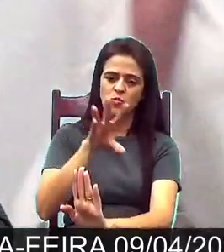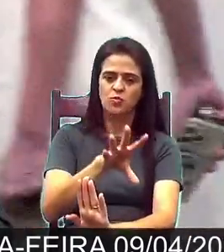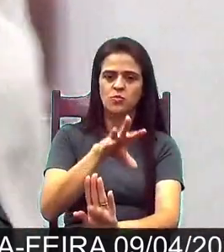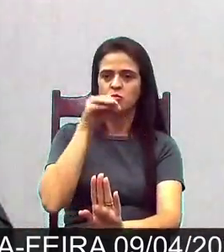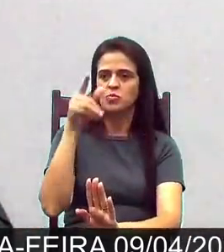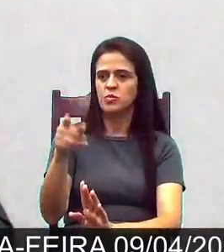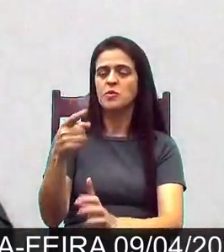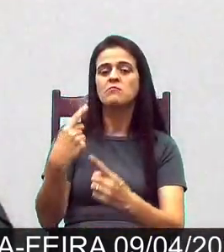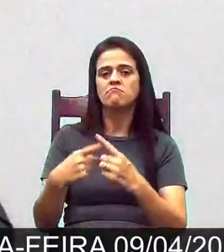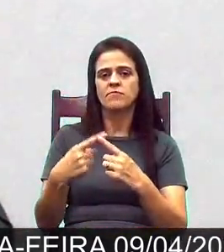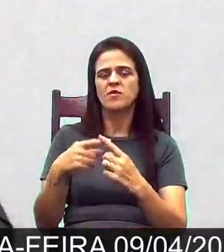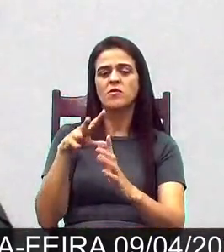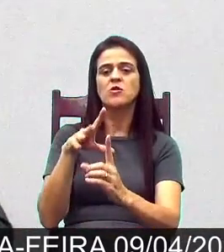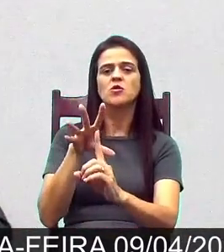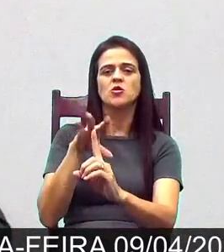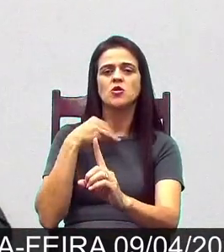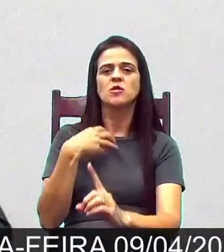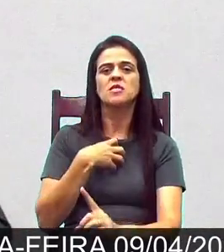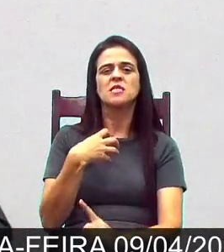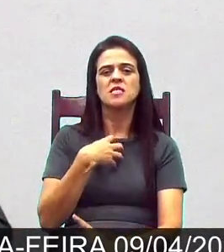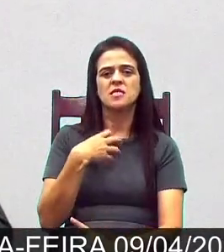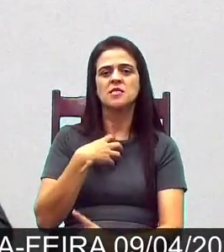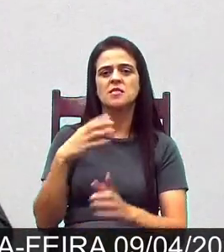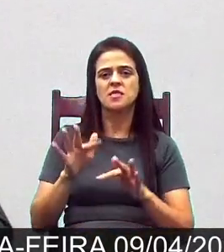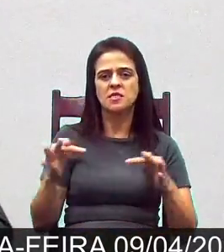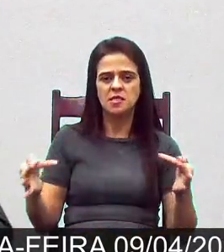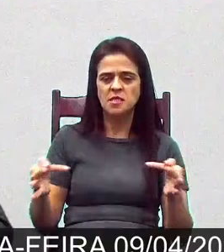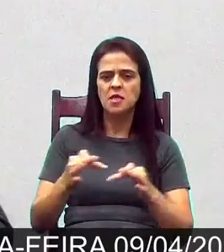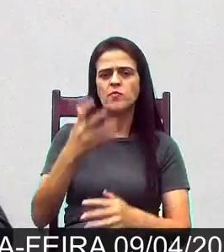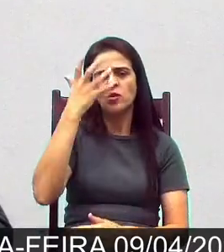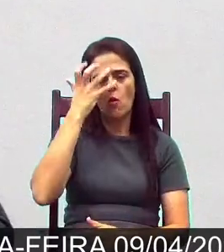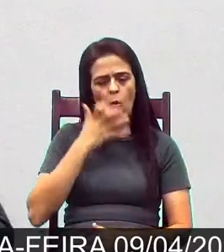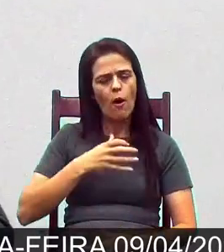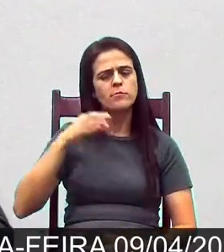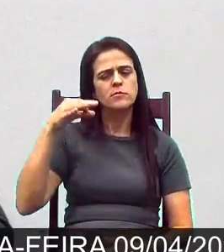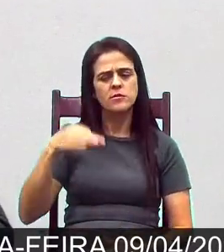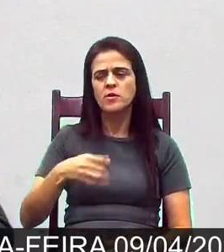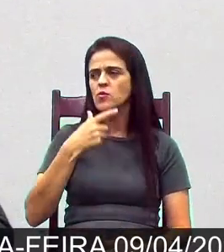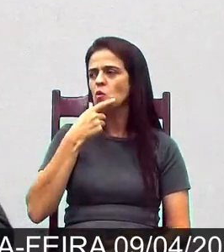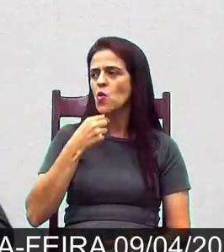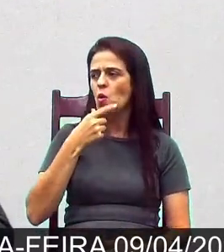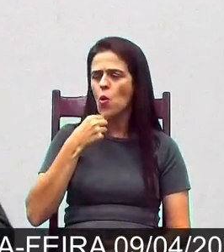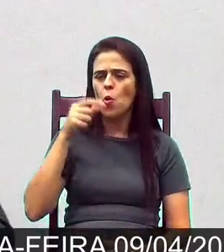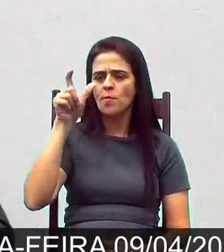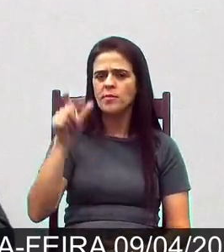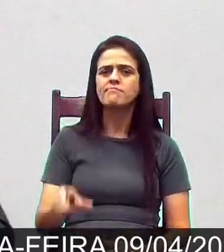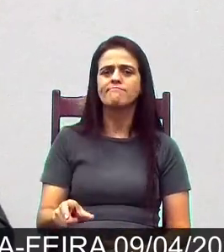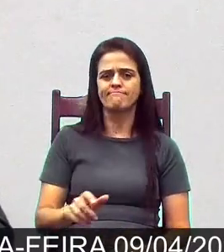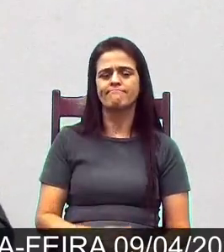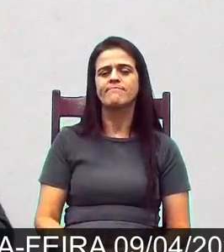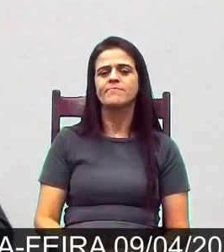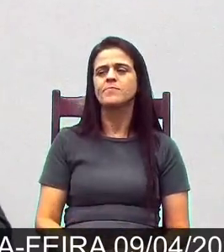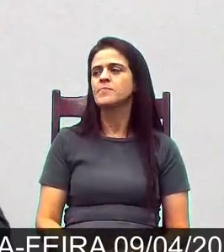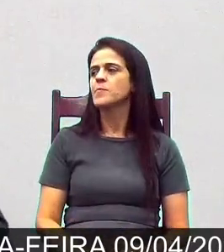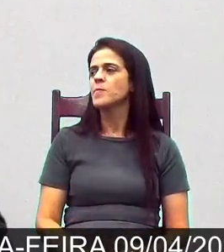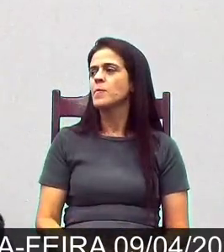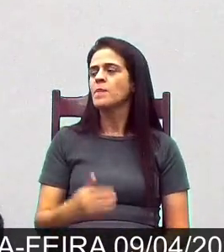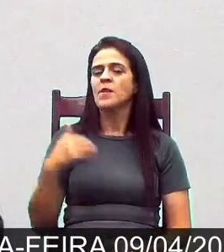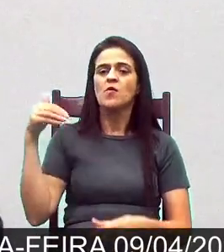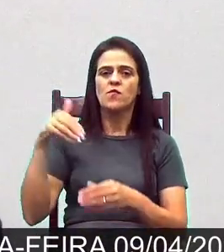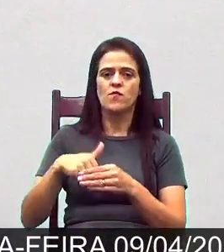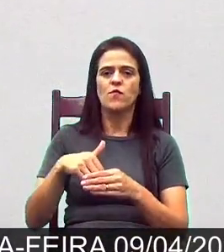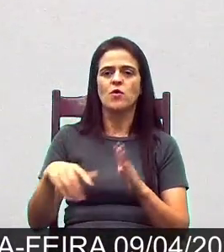e o senhor tem um jeito extremamente correto de honrar o papel que o senhor assumiu aqui nessa casa. E meu